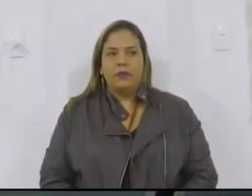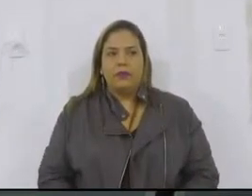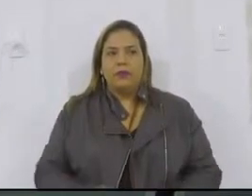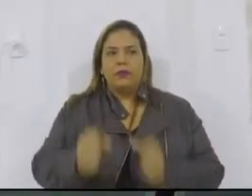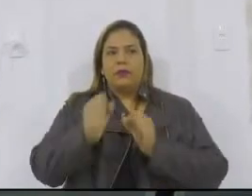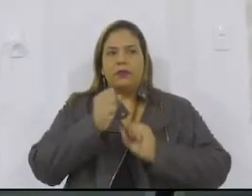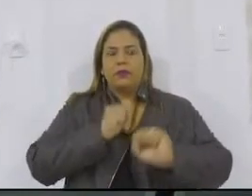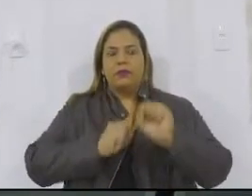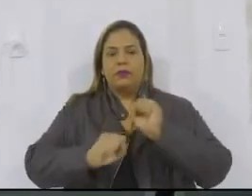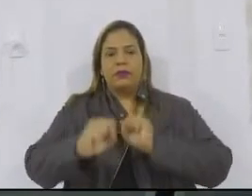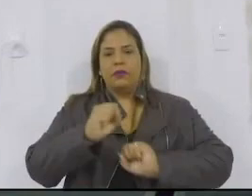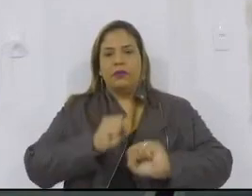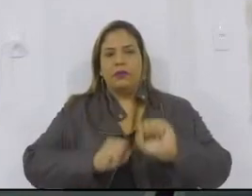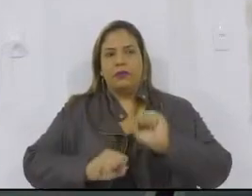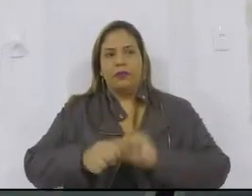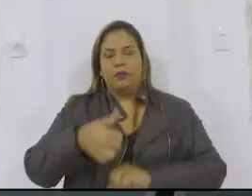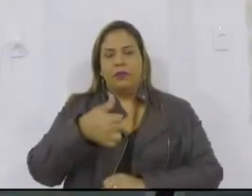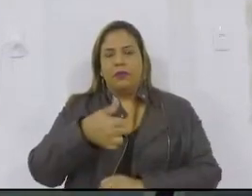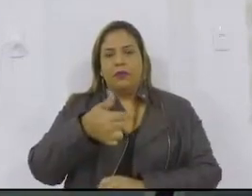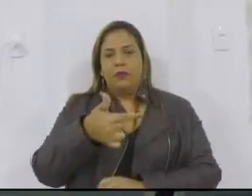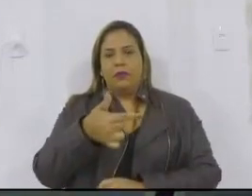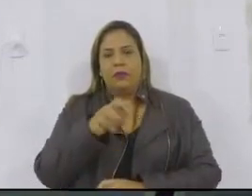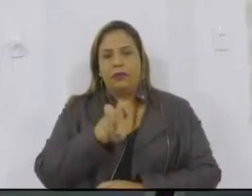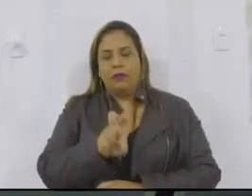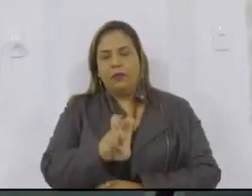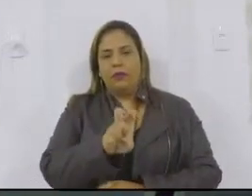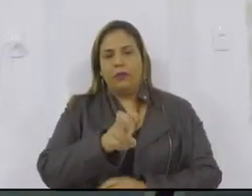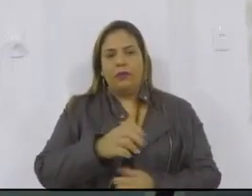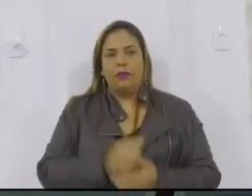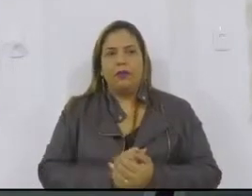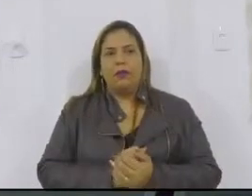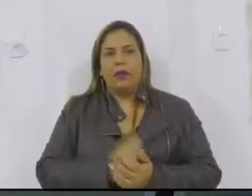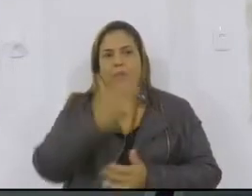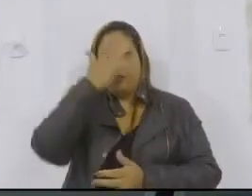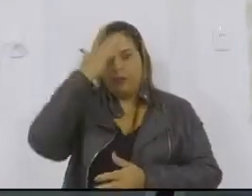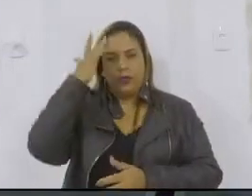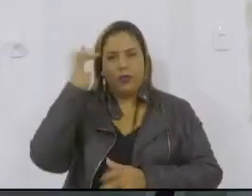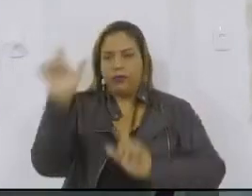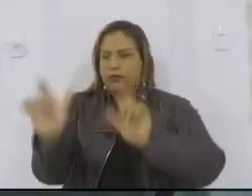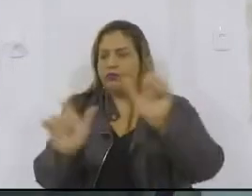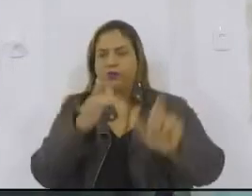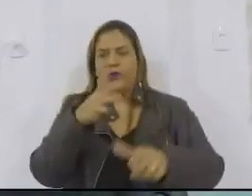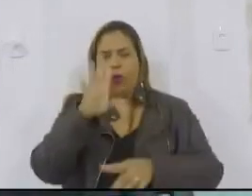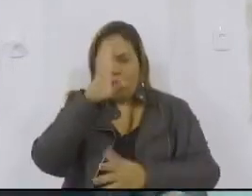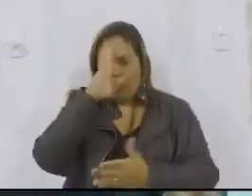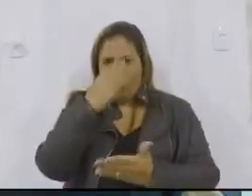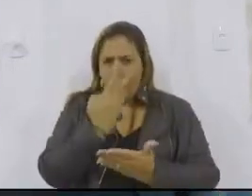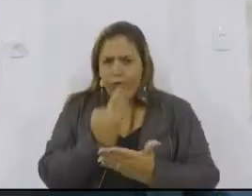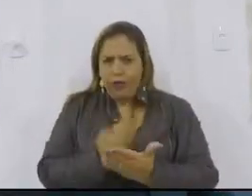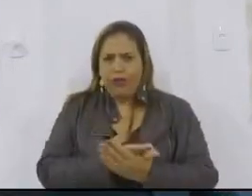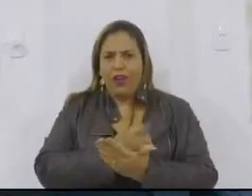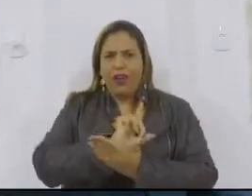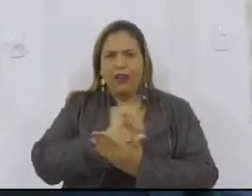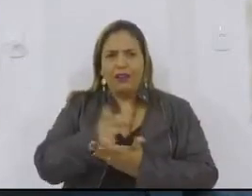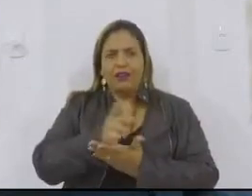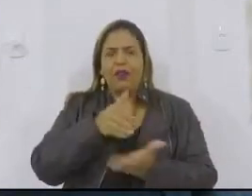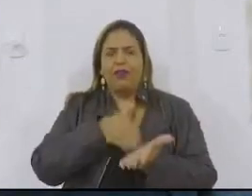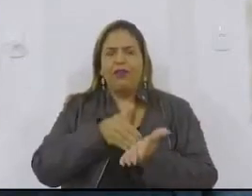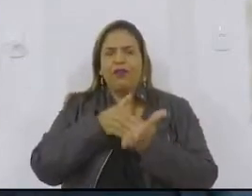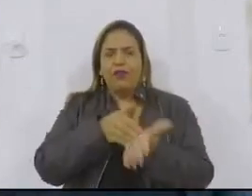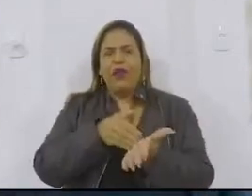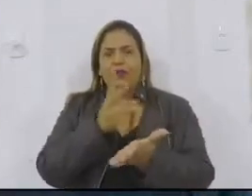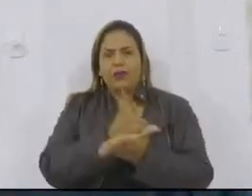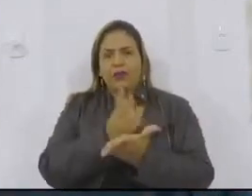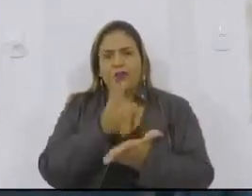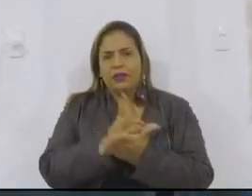Salmo 125. Os que confiam no Senhor serão como o monte de Sião, que não se abala, mas permanece para